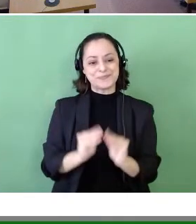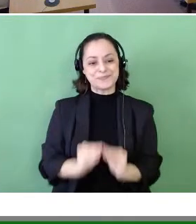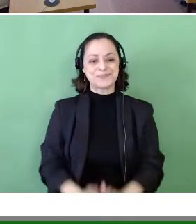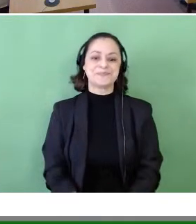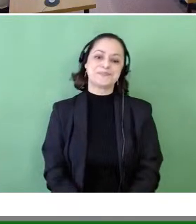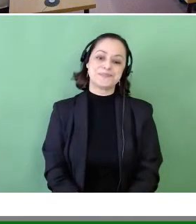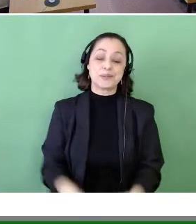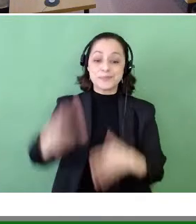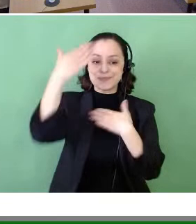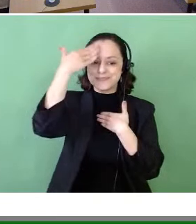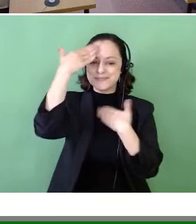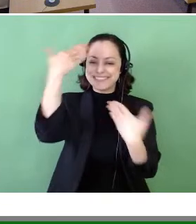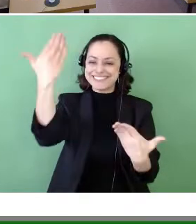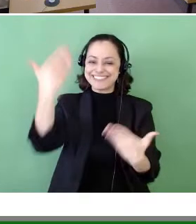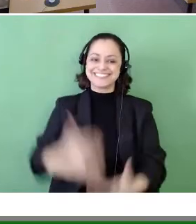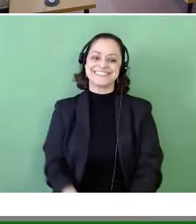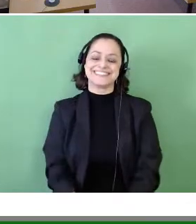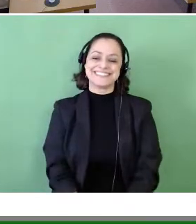Muchas gracias.